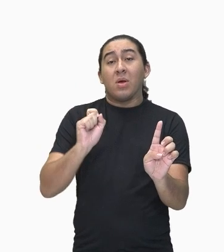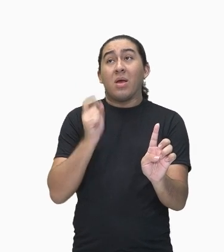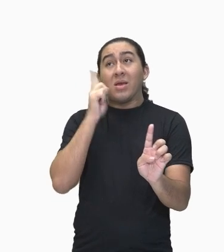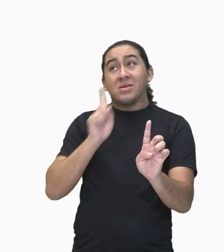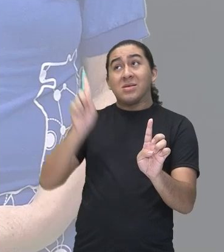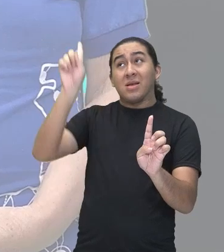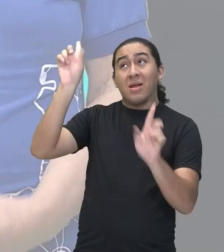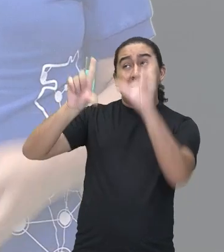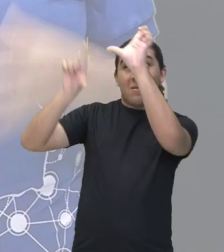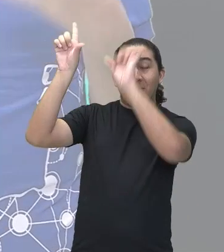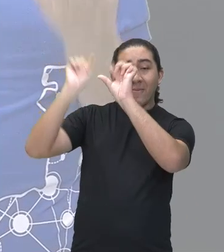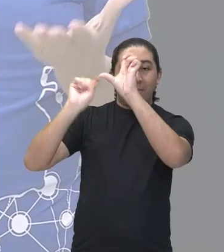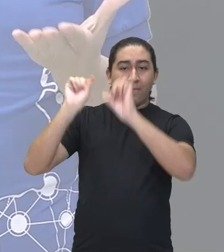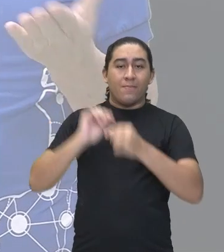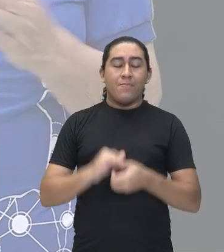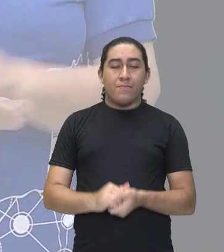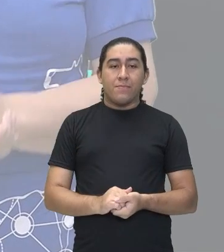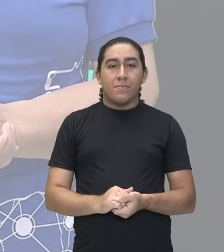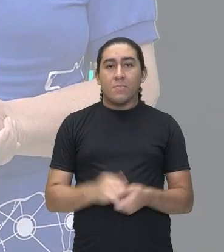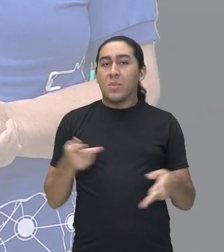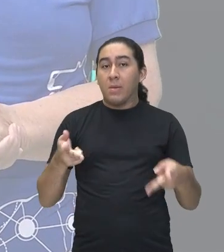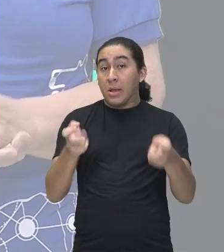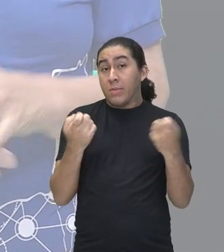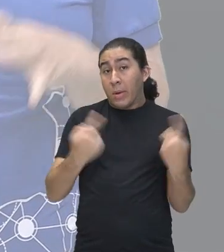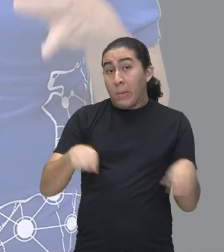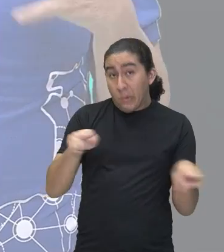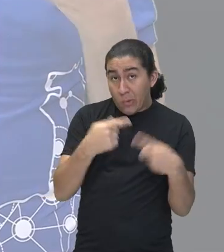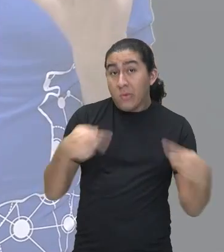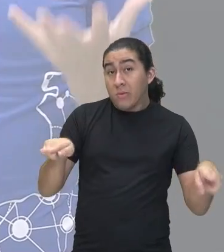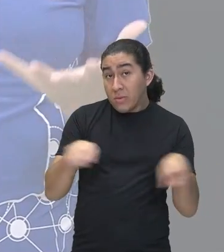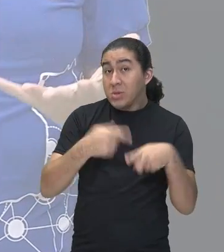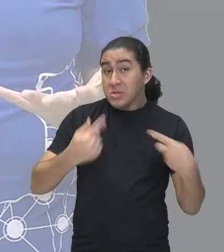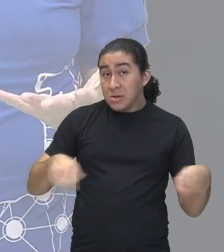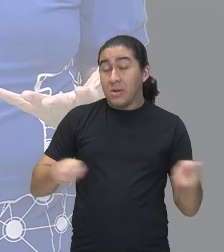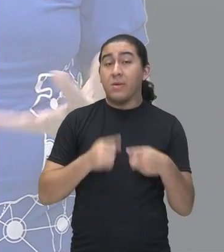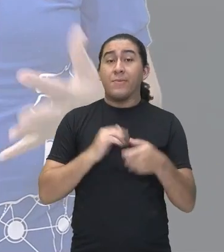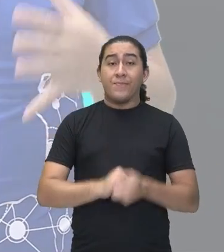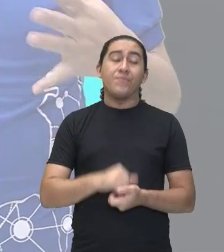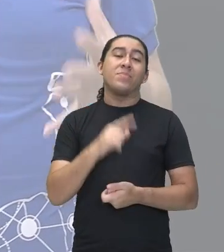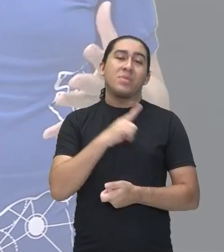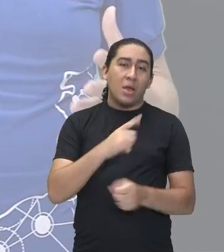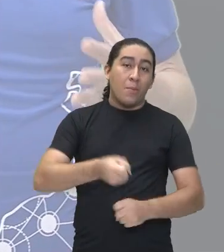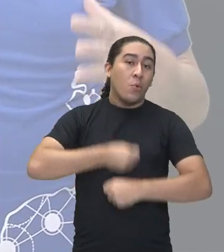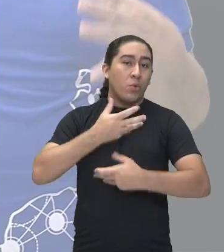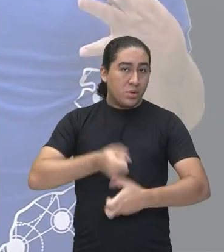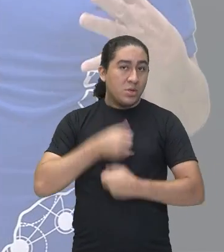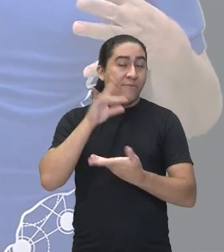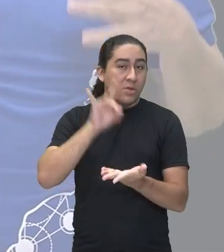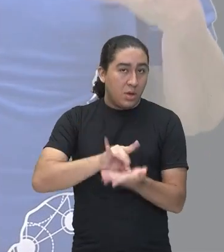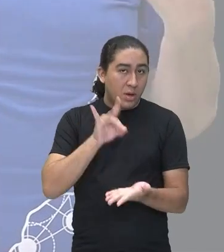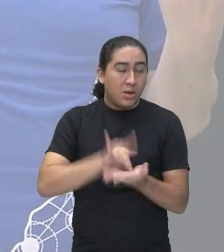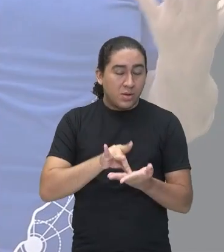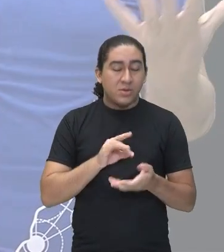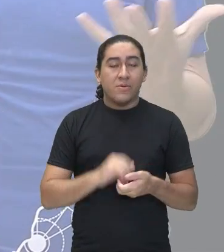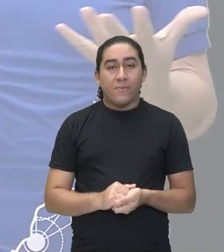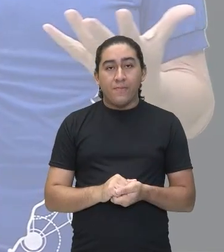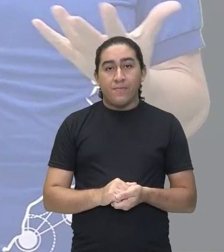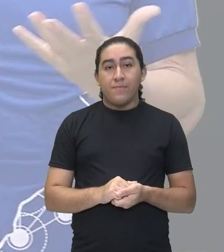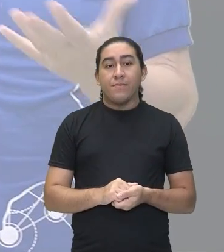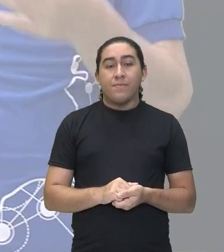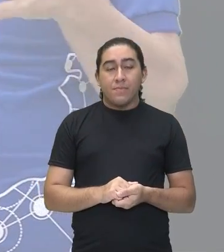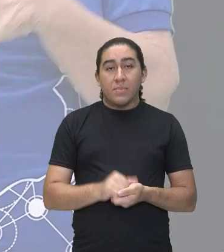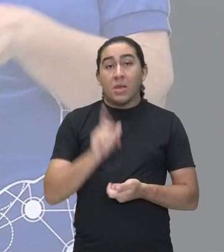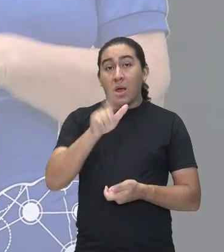estrela. Percebem o lirismo? Há muita poesia, né? A poesia é a beleza que